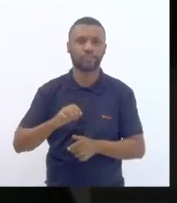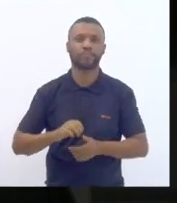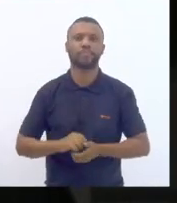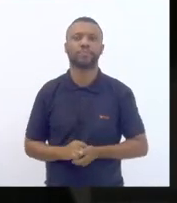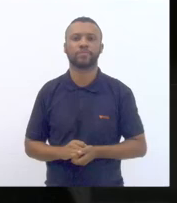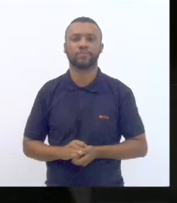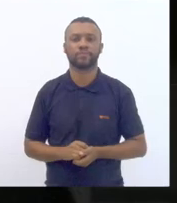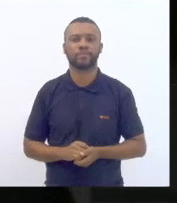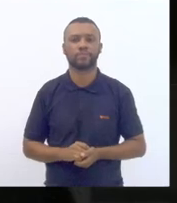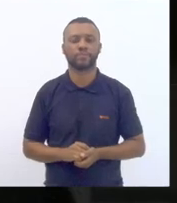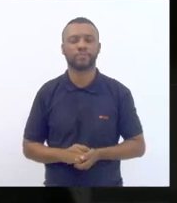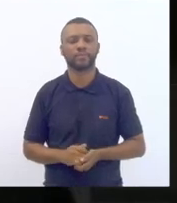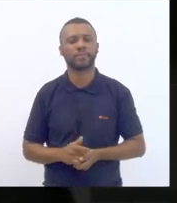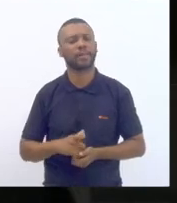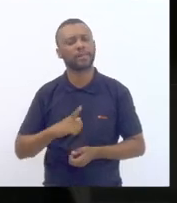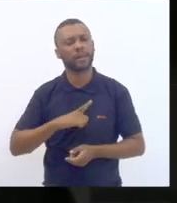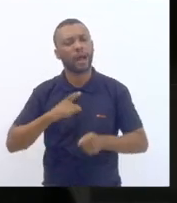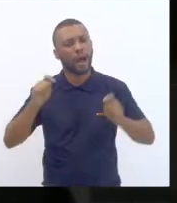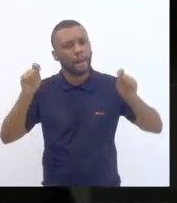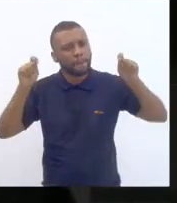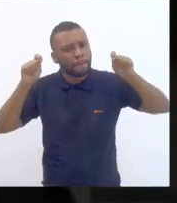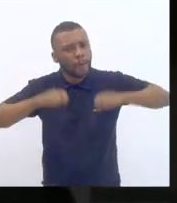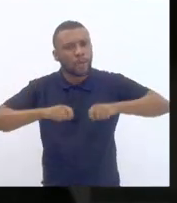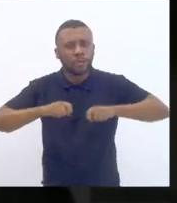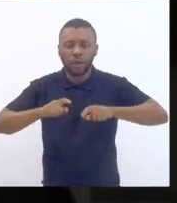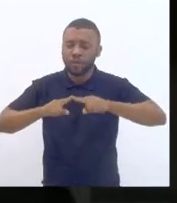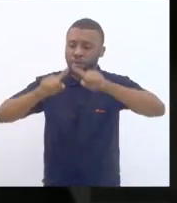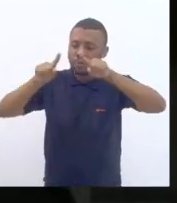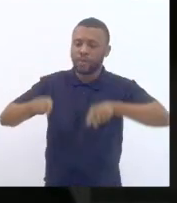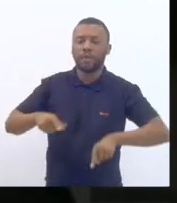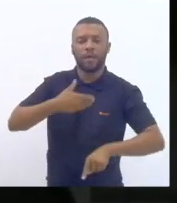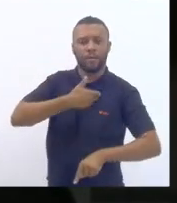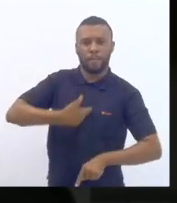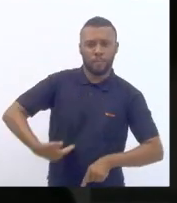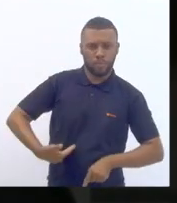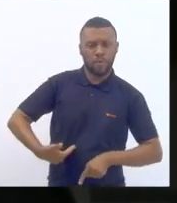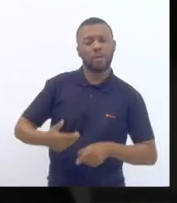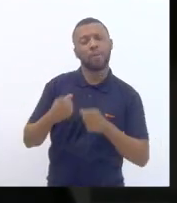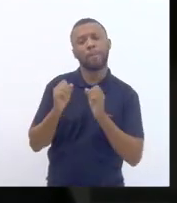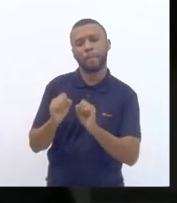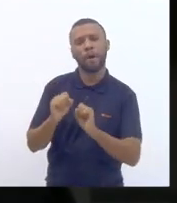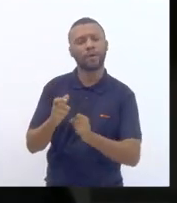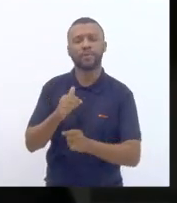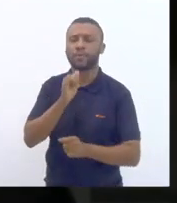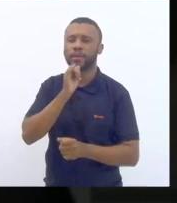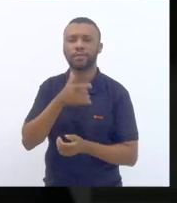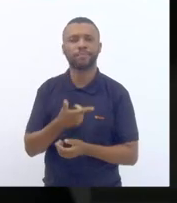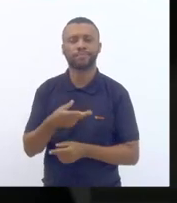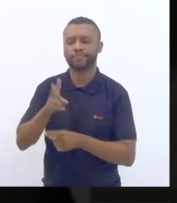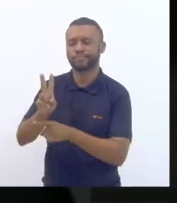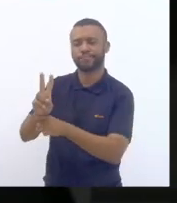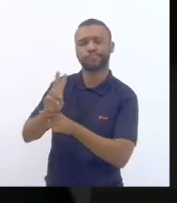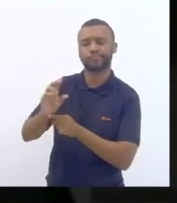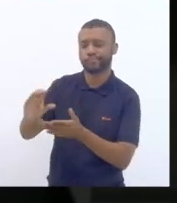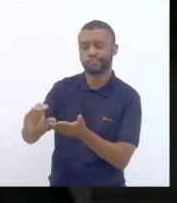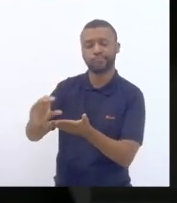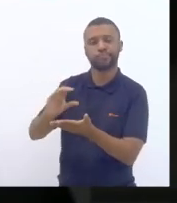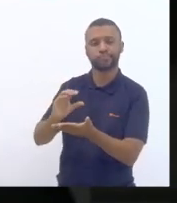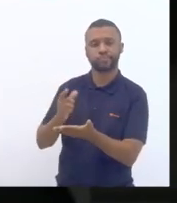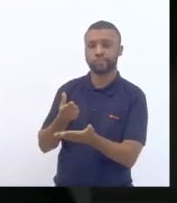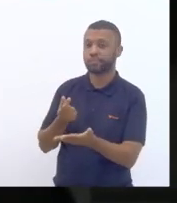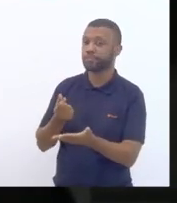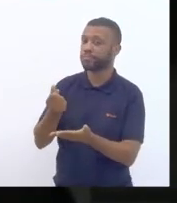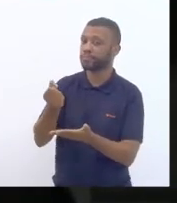Há a possibilidade do cidadão funcionário público fazer o empréstimo consignado